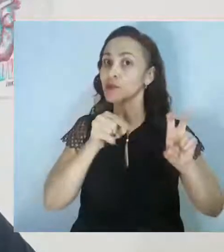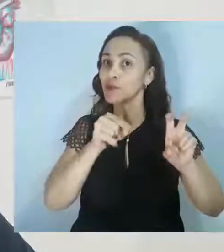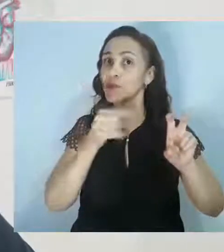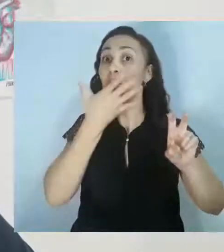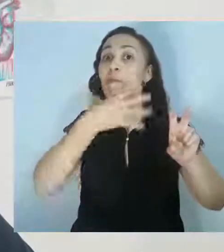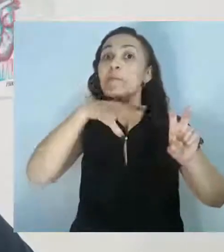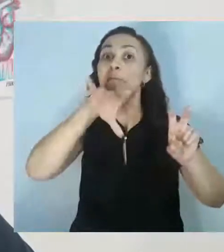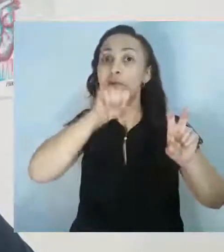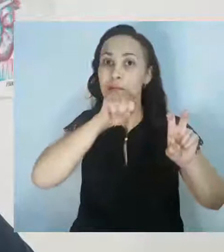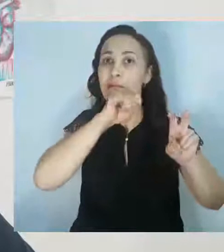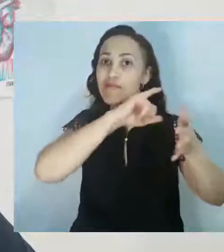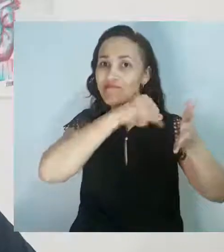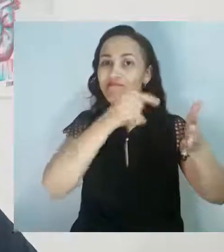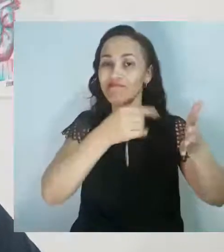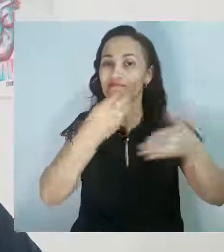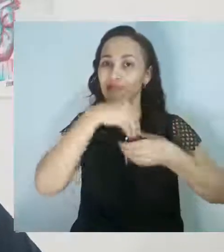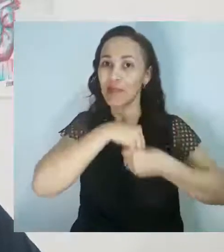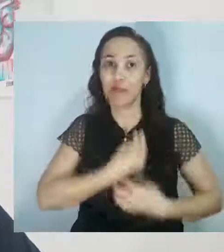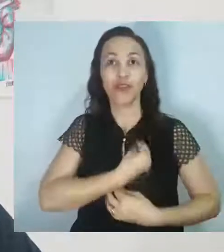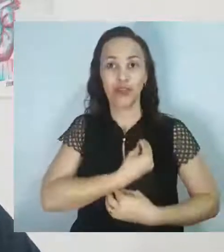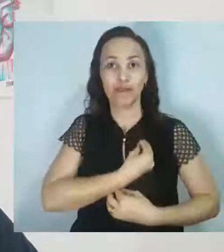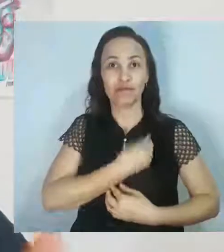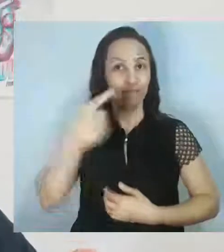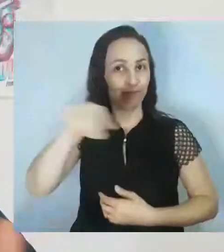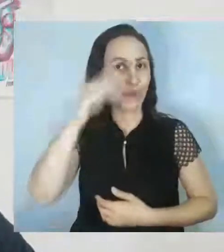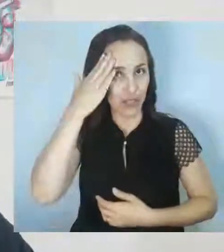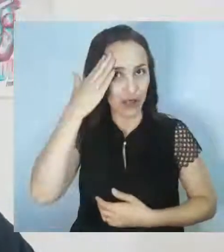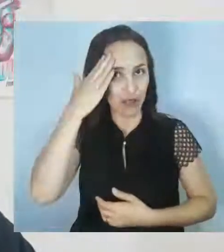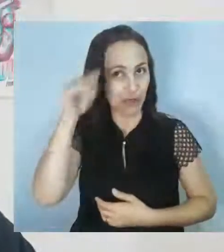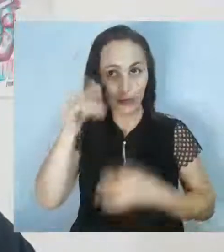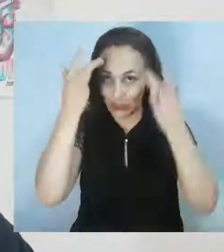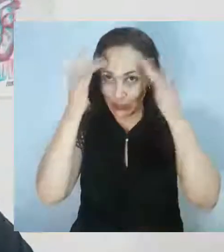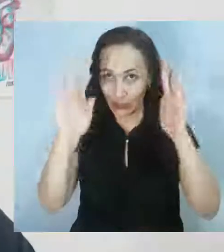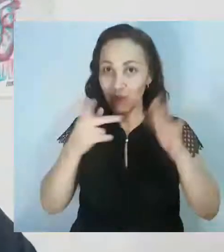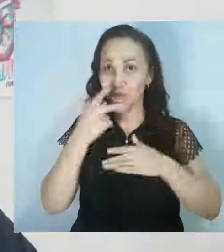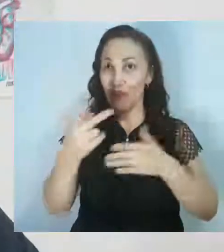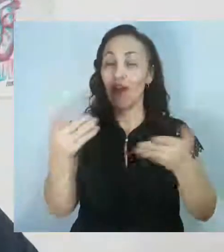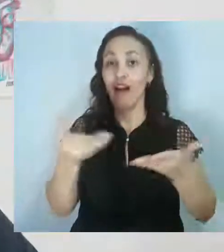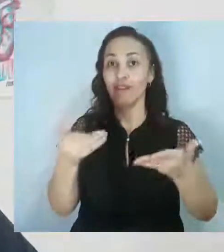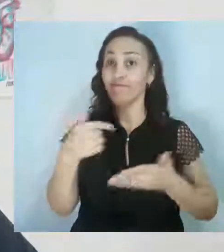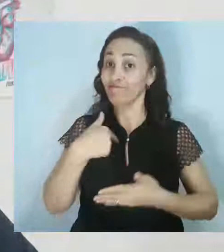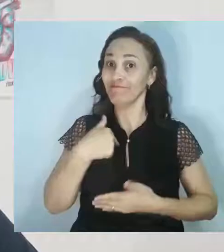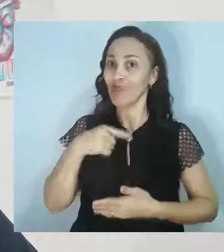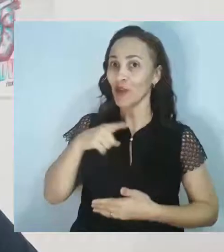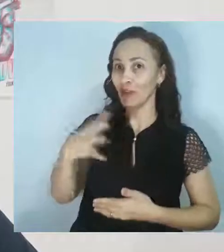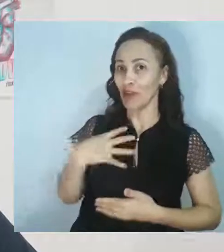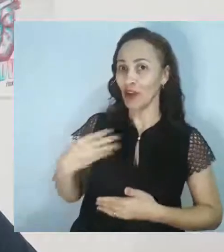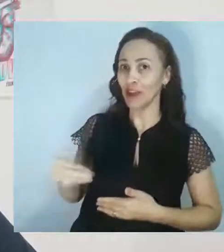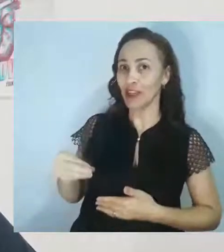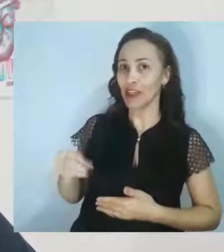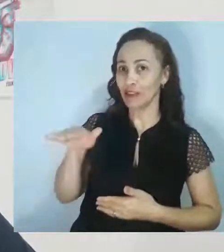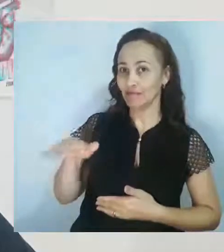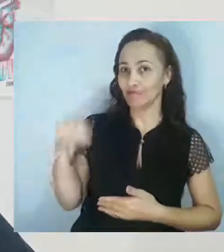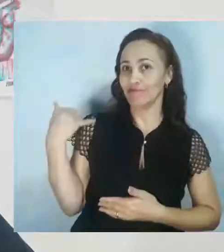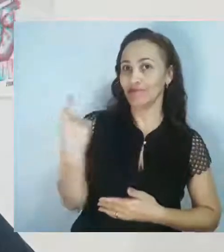paternidade de São José na minha vida. Vocês sabem, ou se não sabem, vou dizer agora, eu tenho uma filhinha de 1 ano e